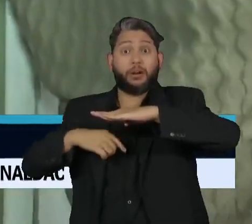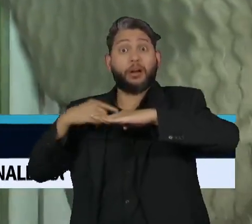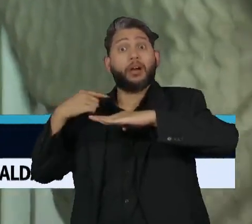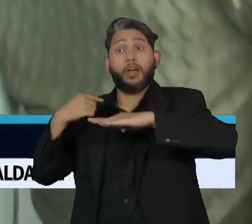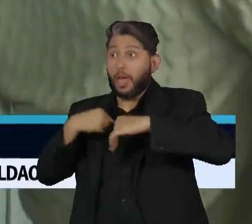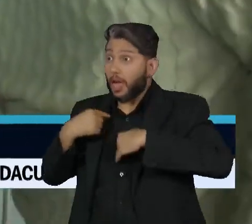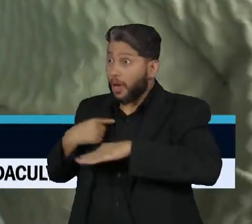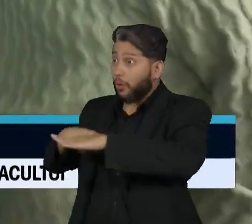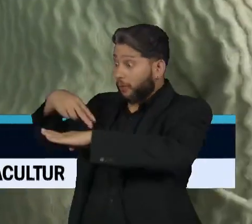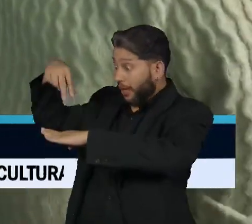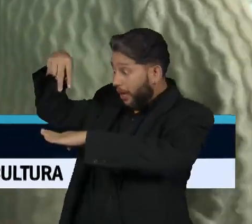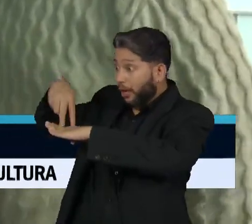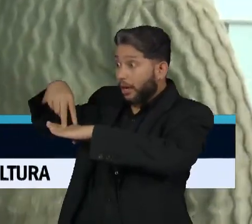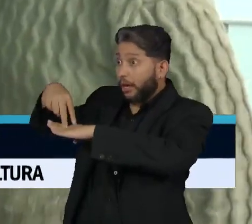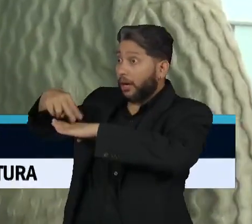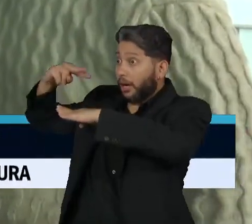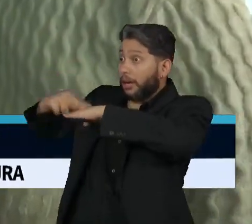cima